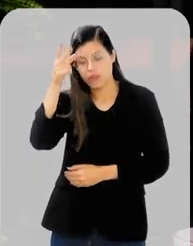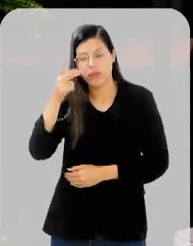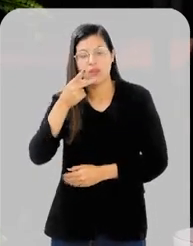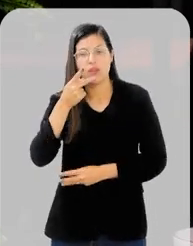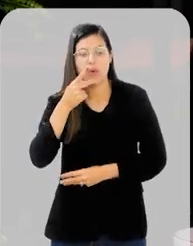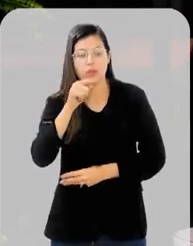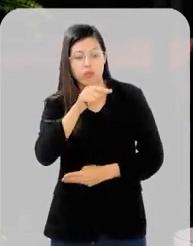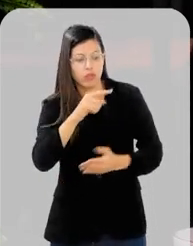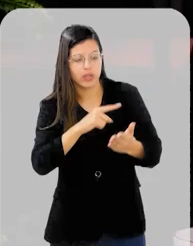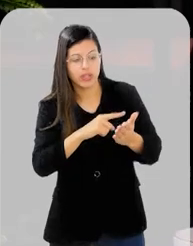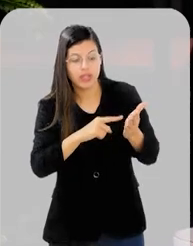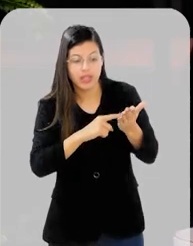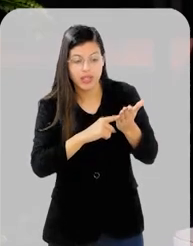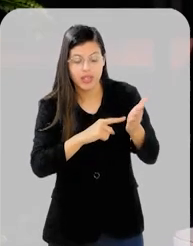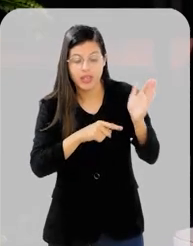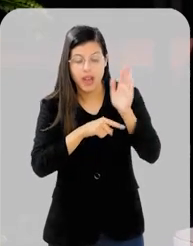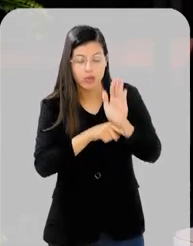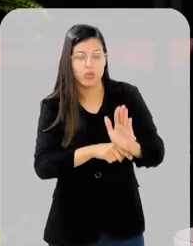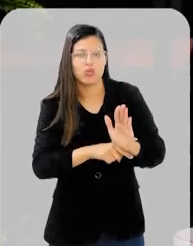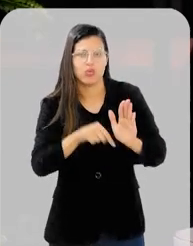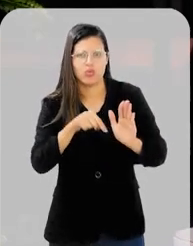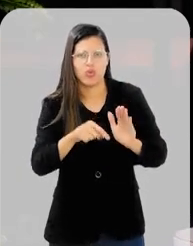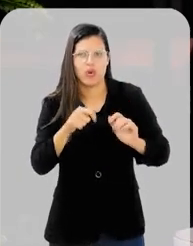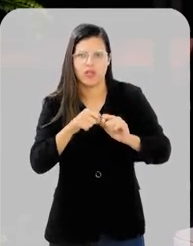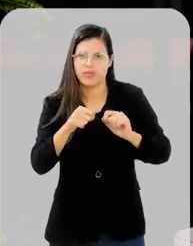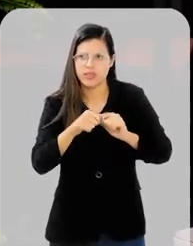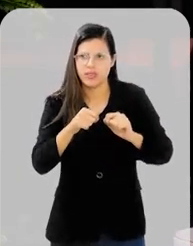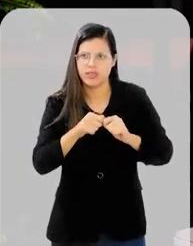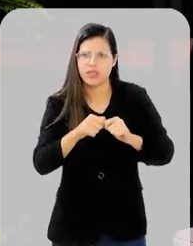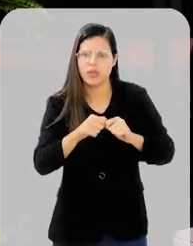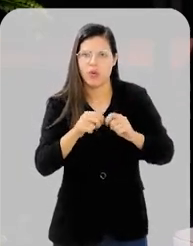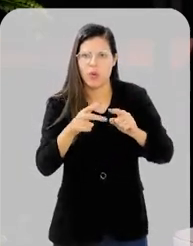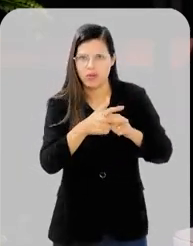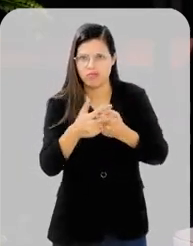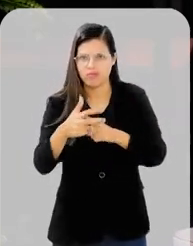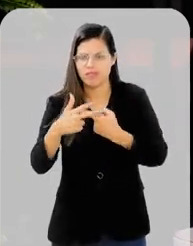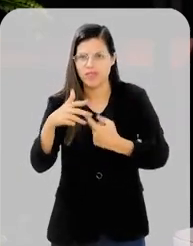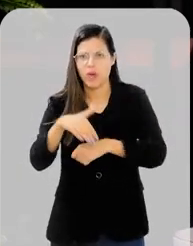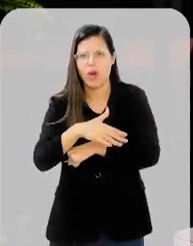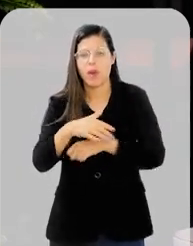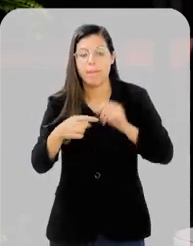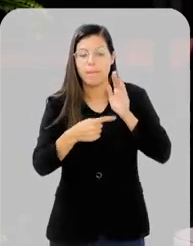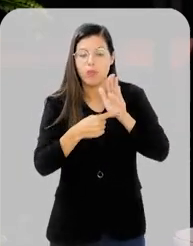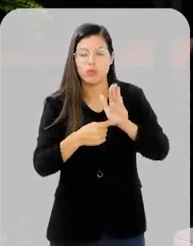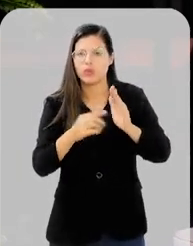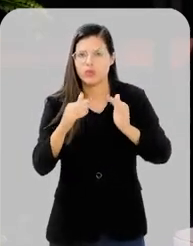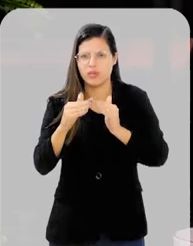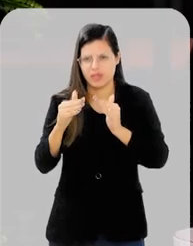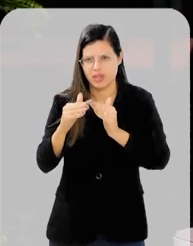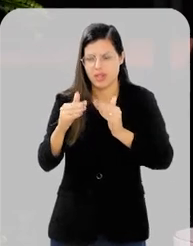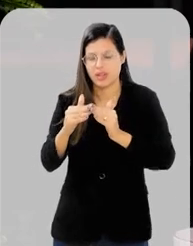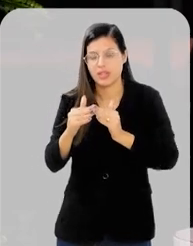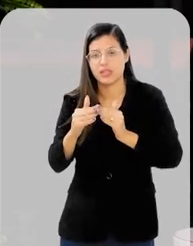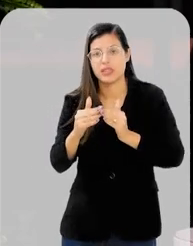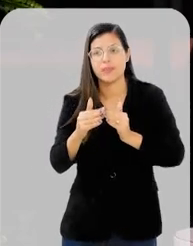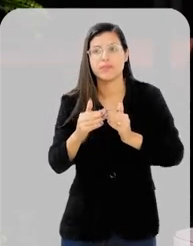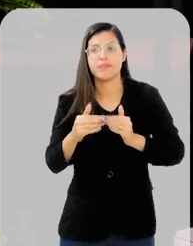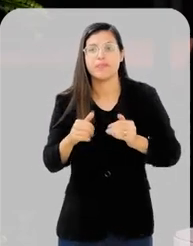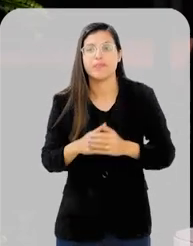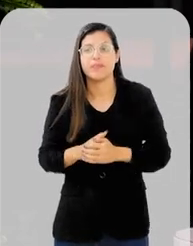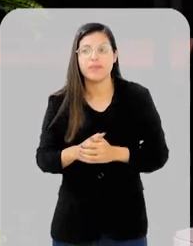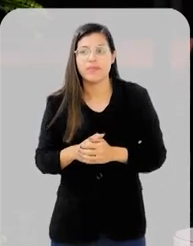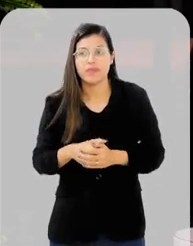você que ajudou a trazer o asfalto aqui para essa eu moro nessa casa aí mostrou uma casa ali que ficava na na esquina da rua falou